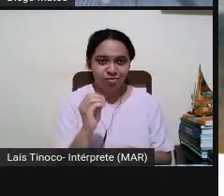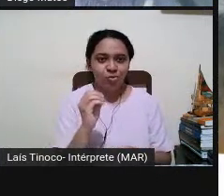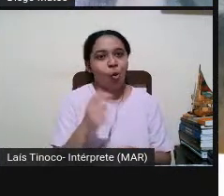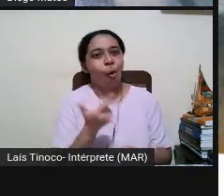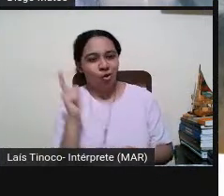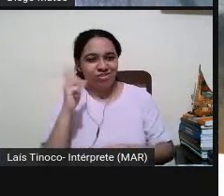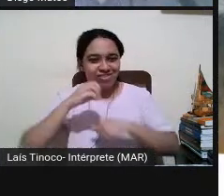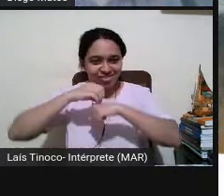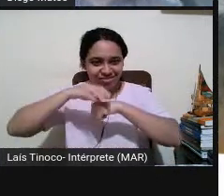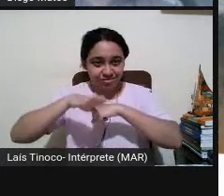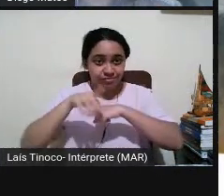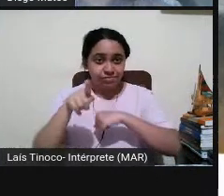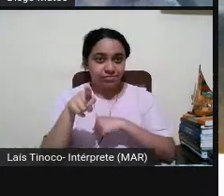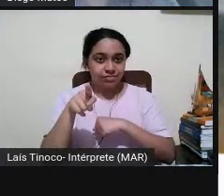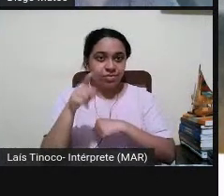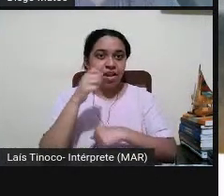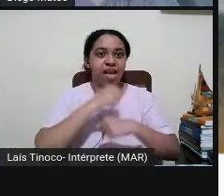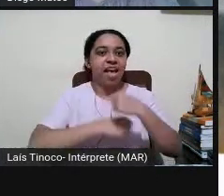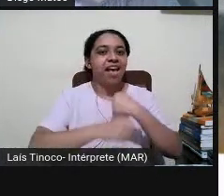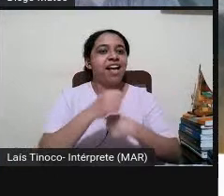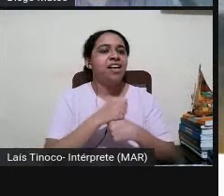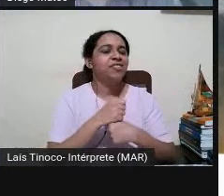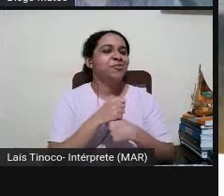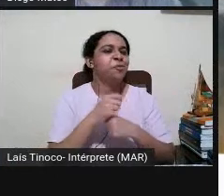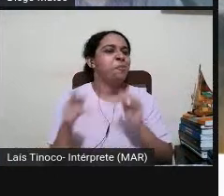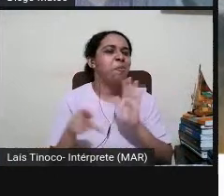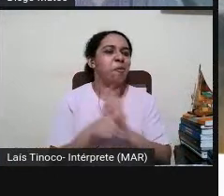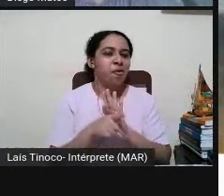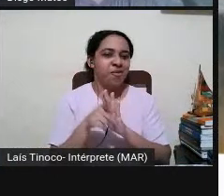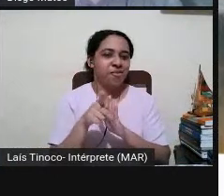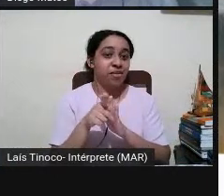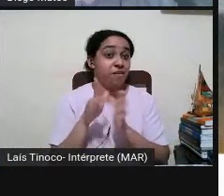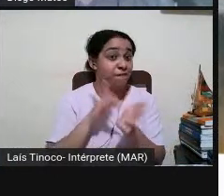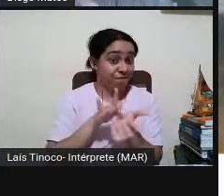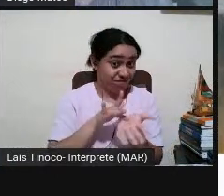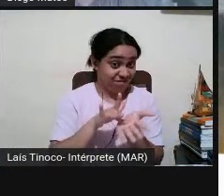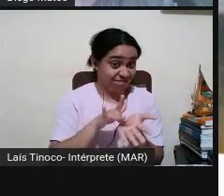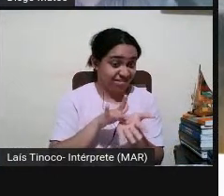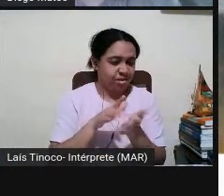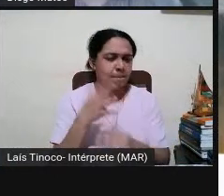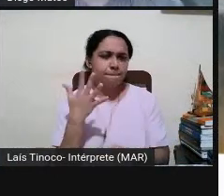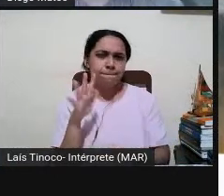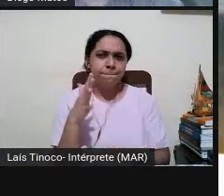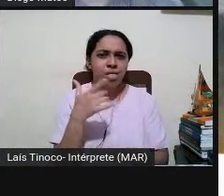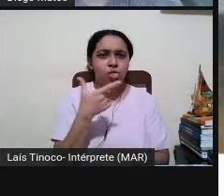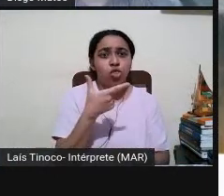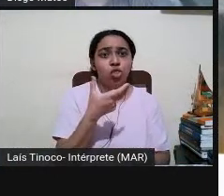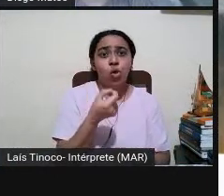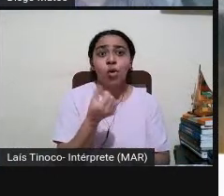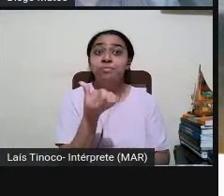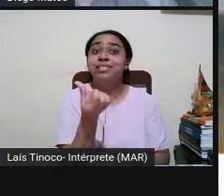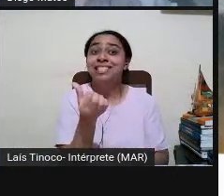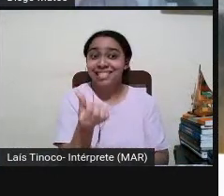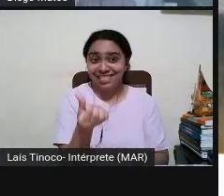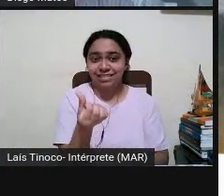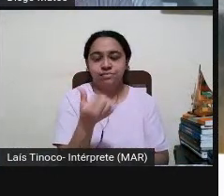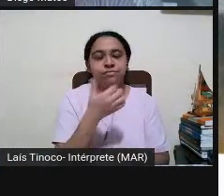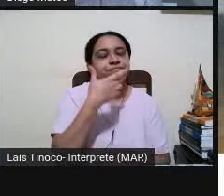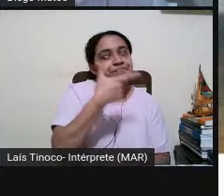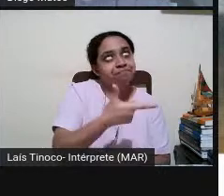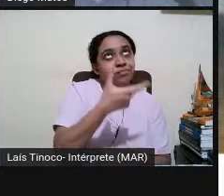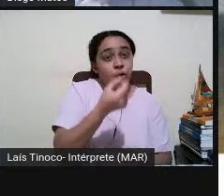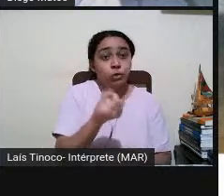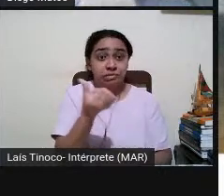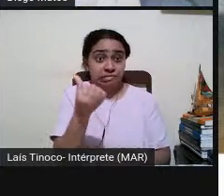o ano que se passa a cena né quando fictício é mais ou menos 2067 então mais ou